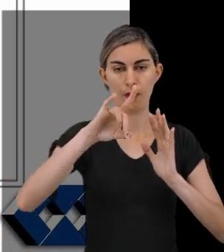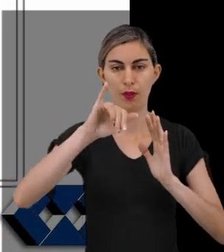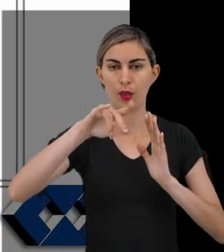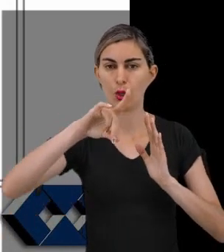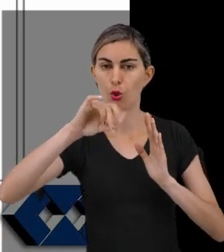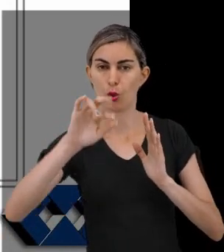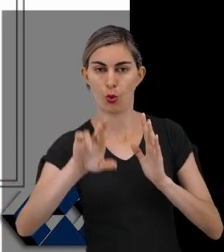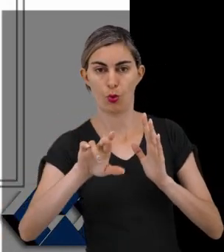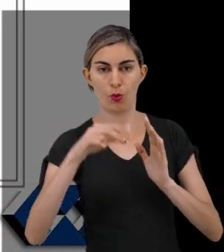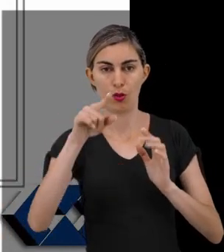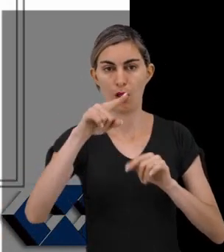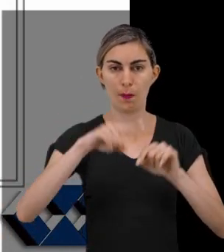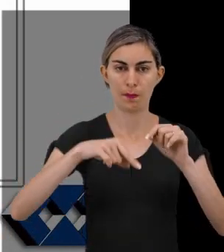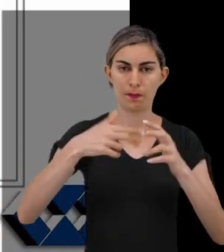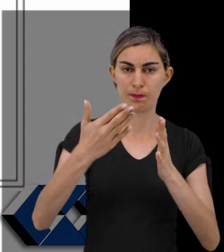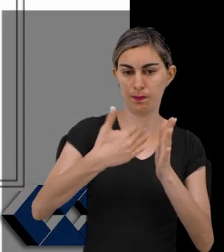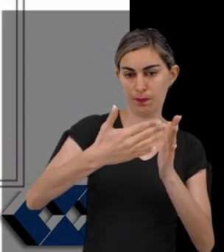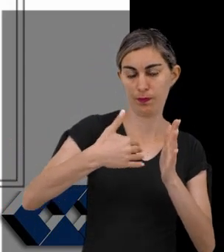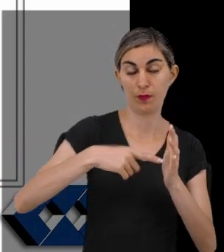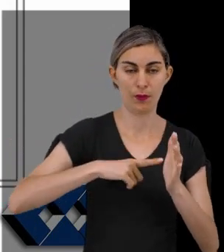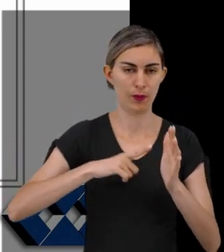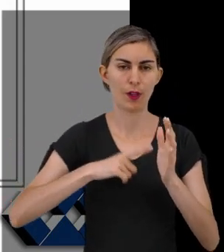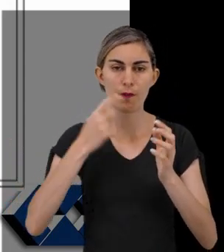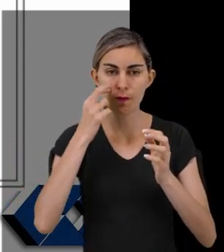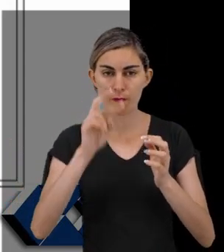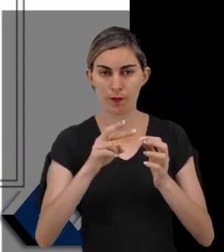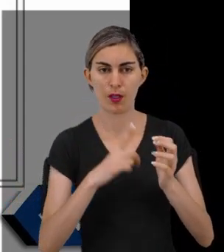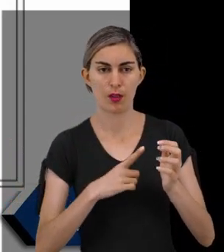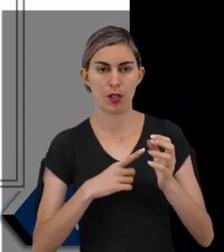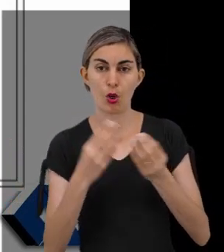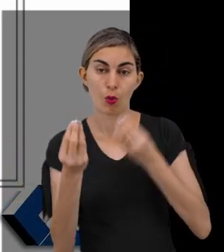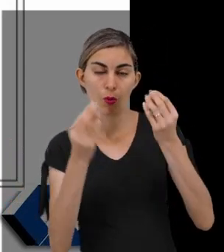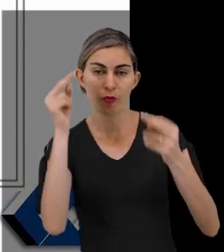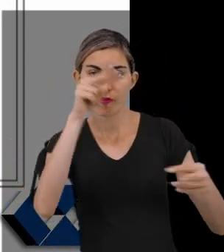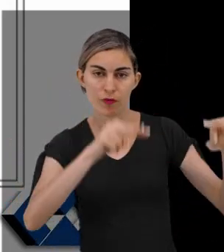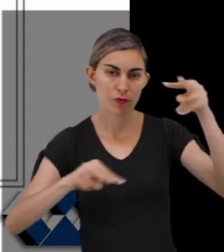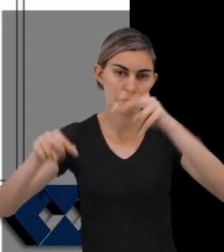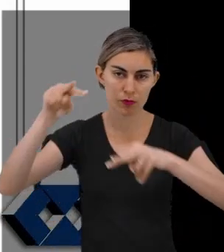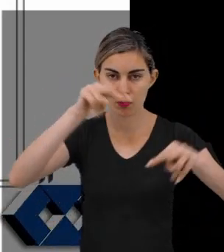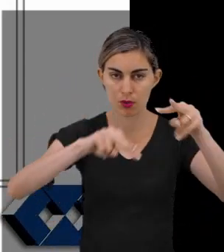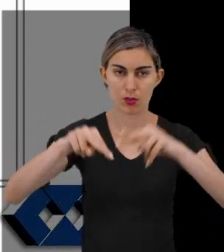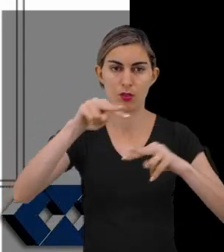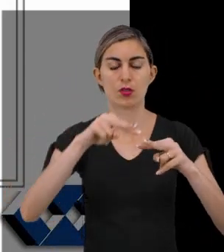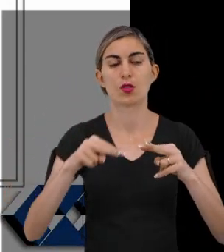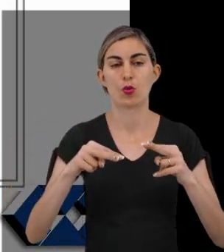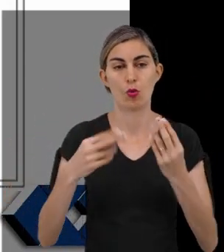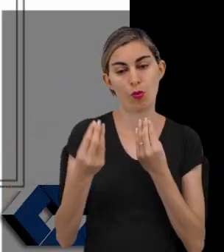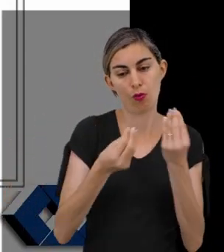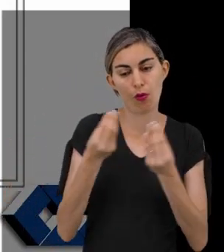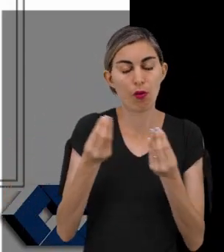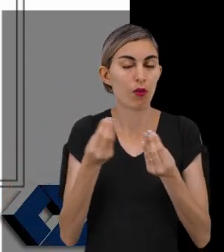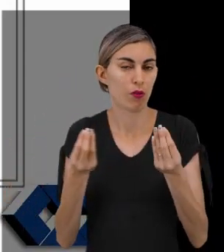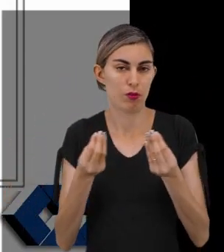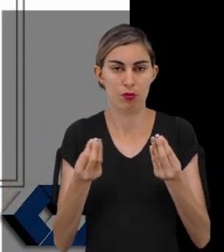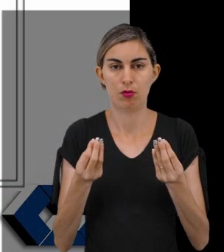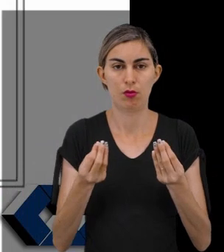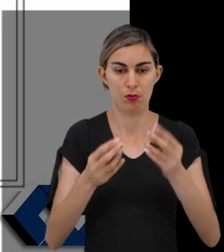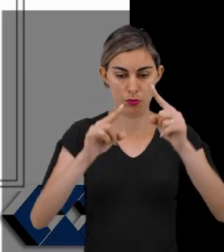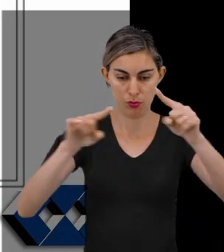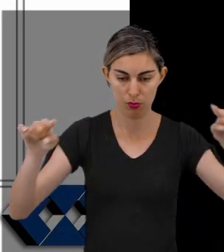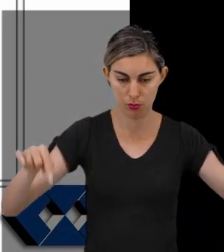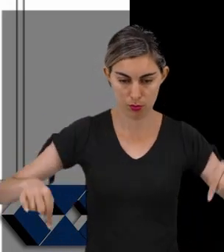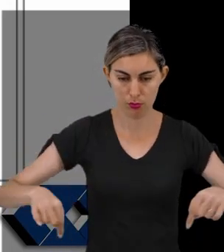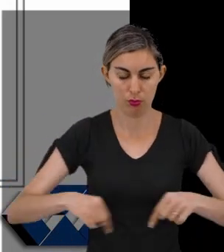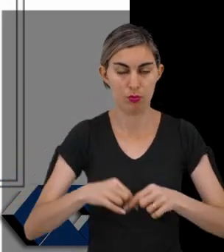Lá no e-book a gente tem direitinho essa divisão, né, de como se dá o circuito